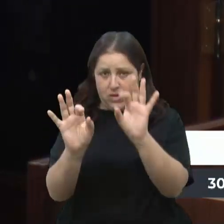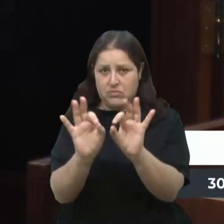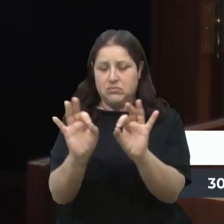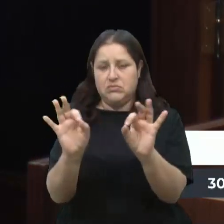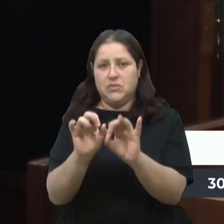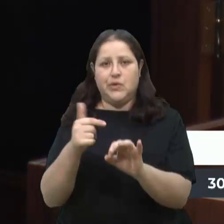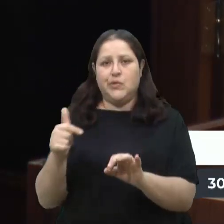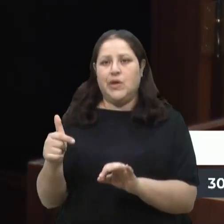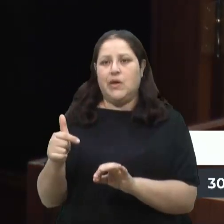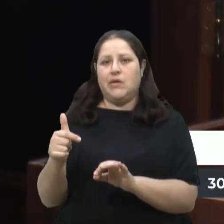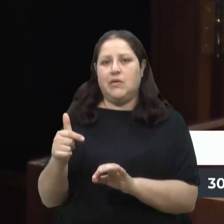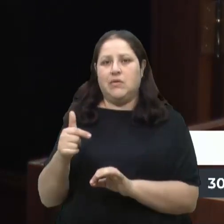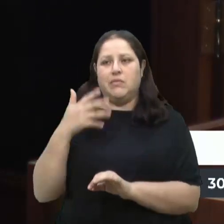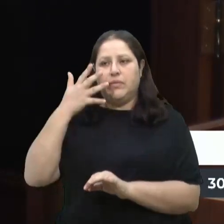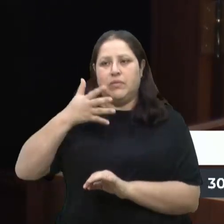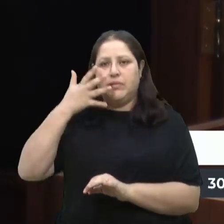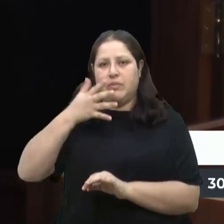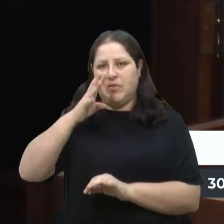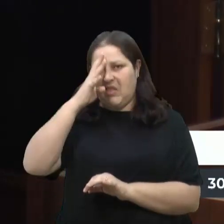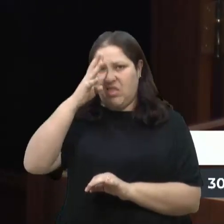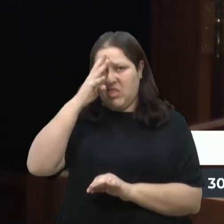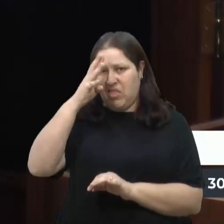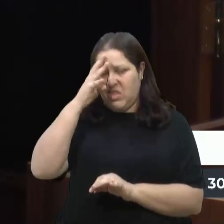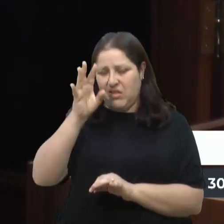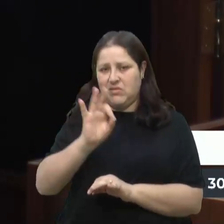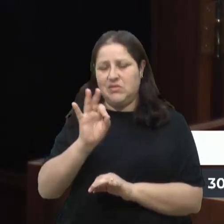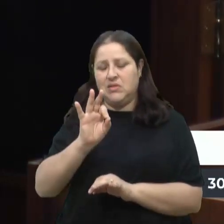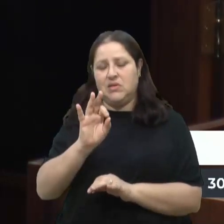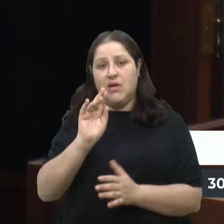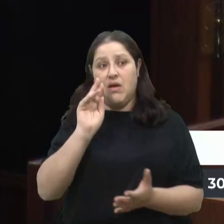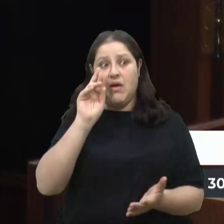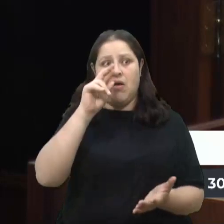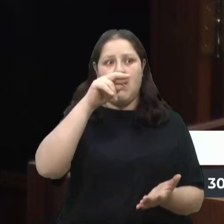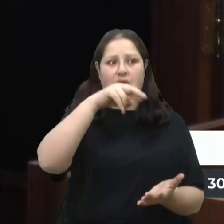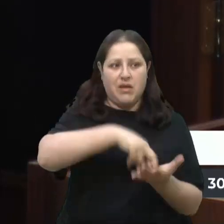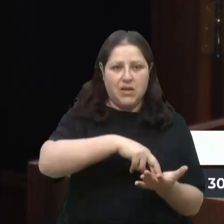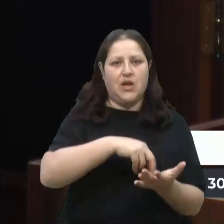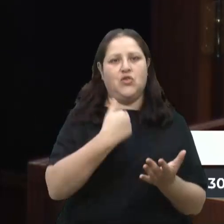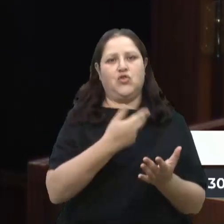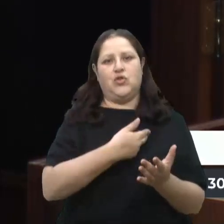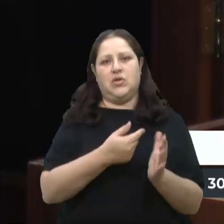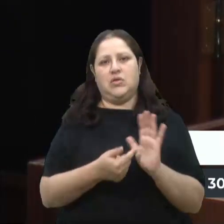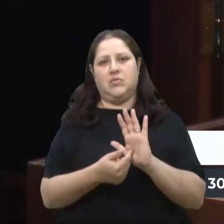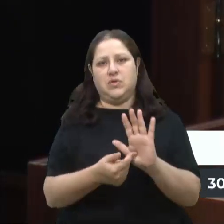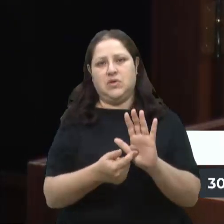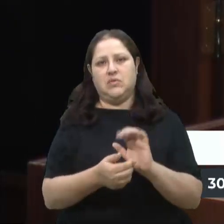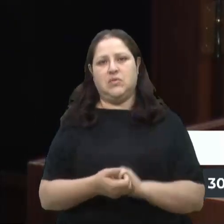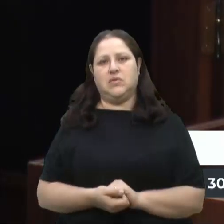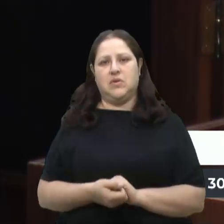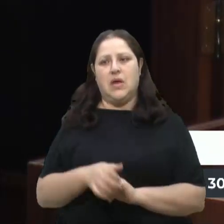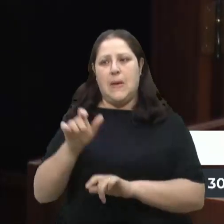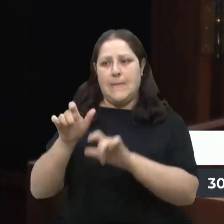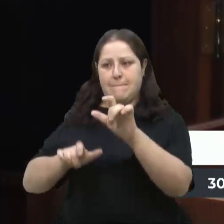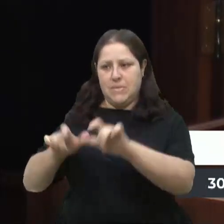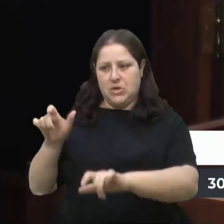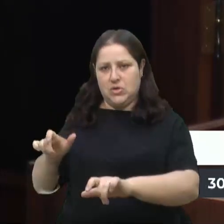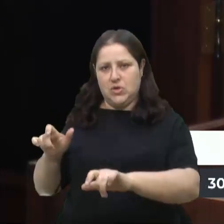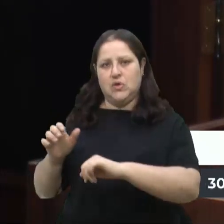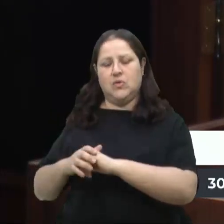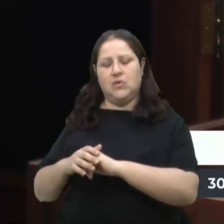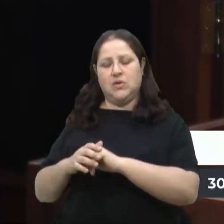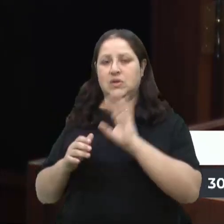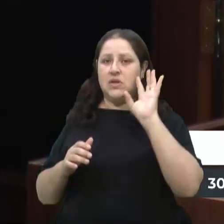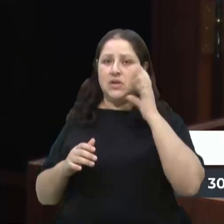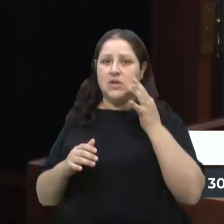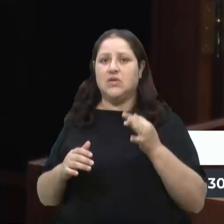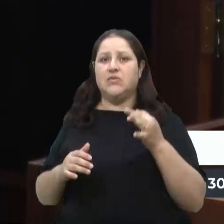cria narrativas. A gente mostra a realidade. Pessoas que estão decidindo o futuro alimentar